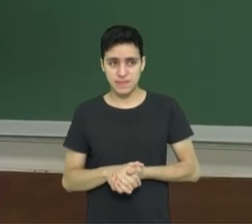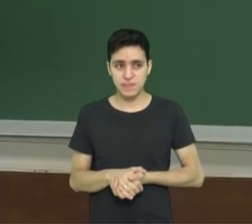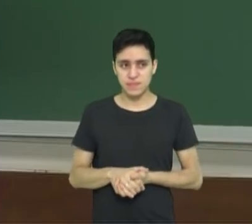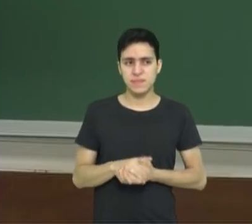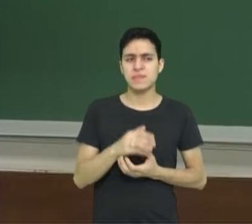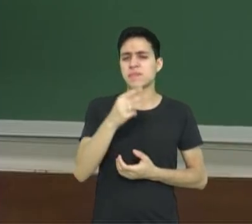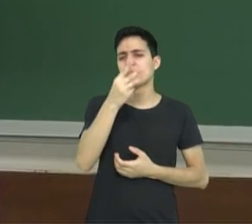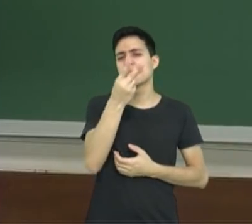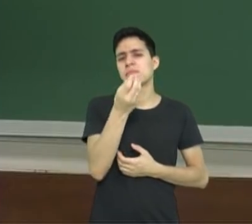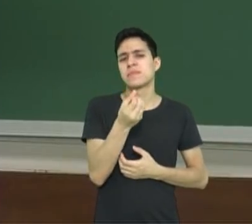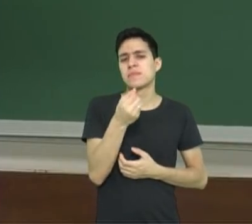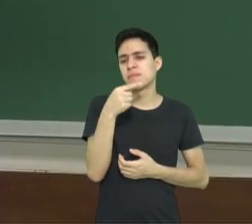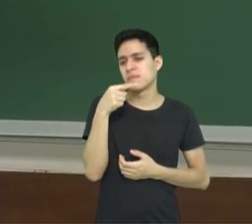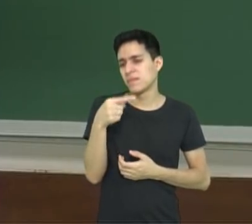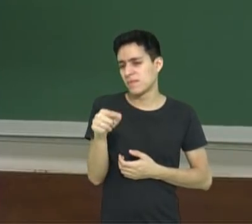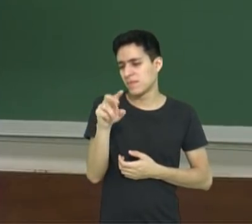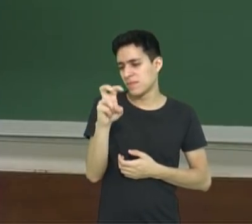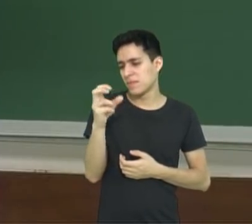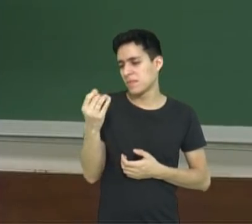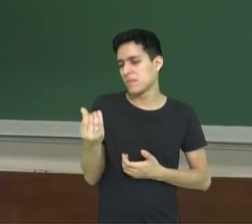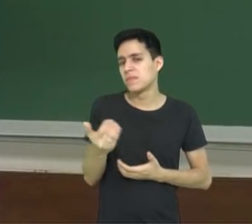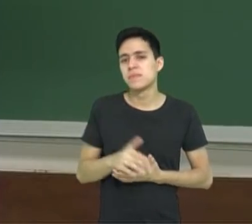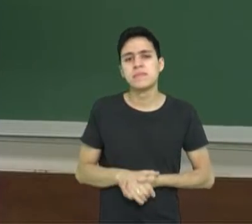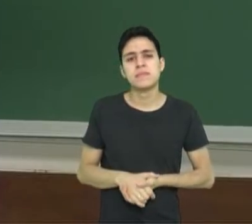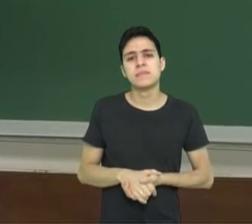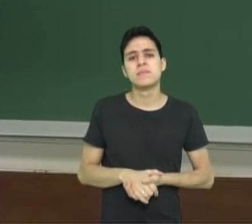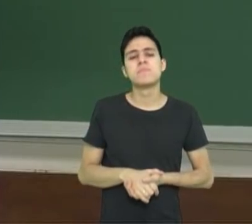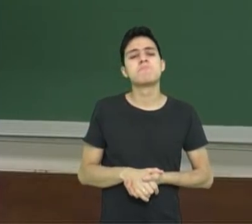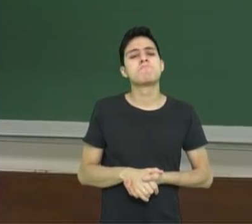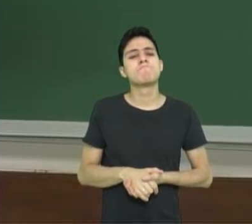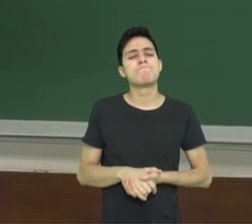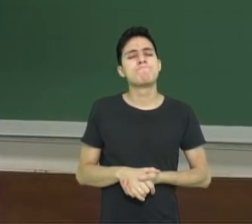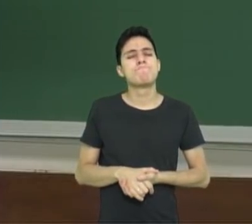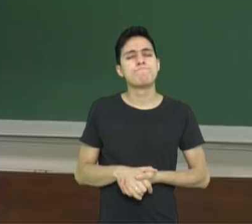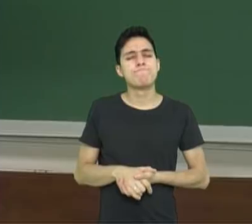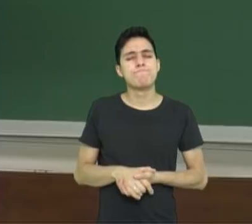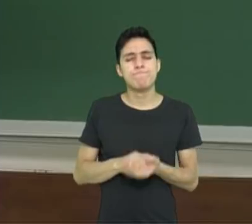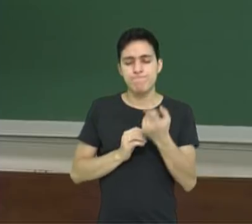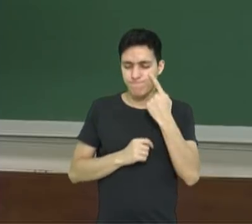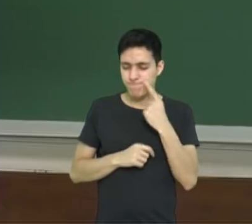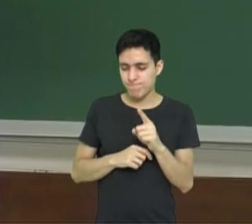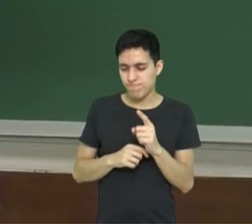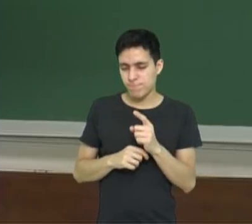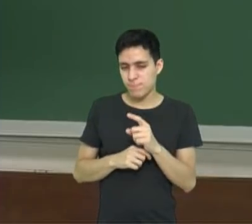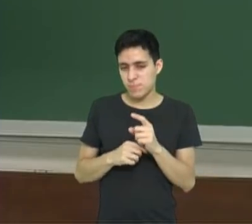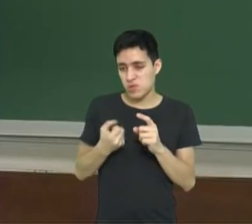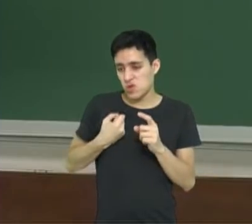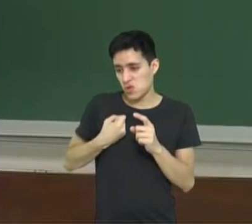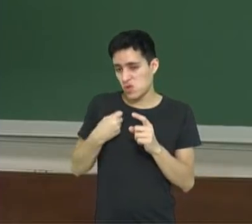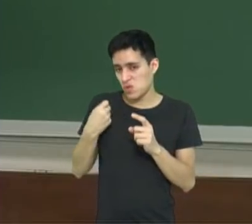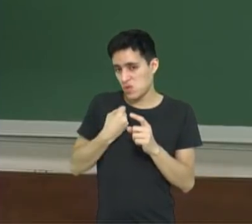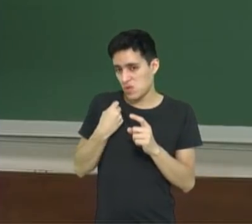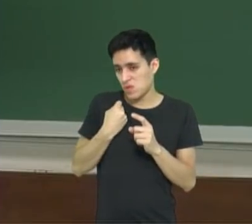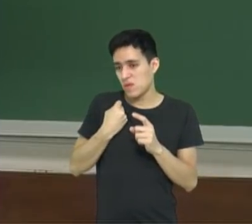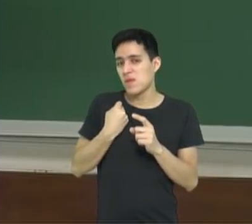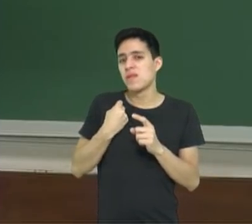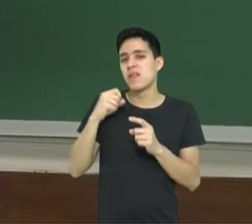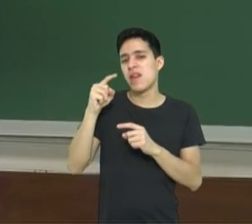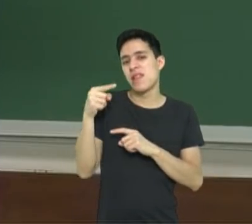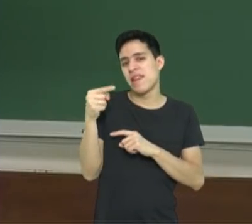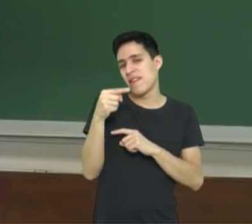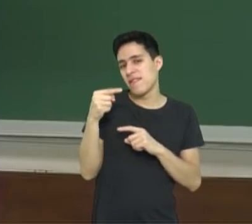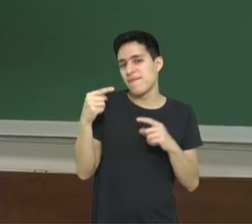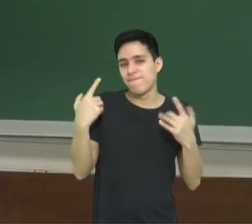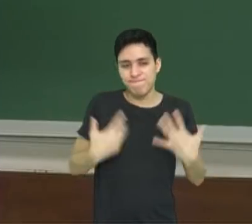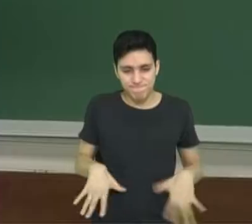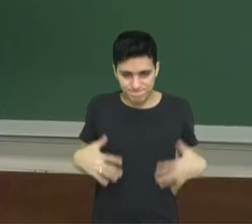Quanto é 36 menos 56? Repare que o maior número está acompanhado do sinal negativo,